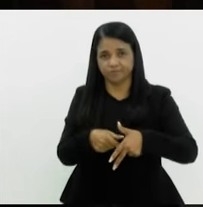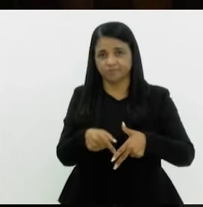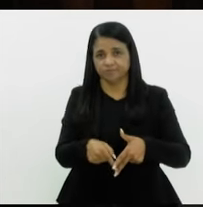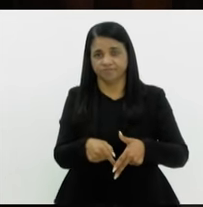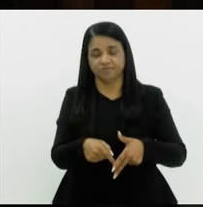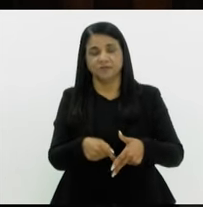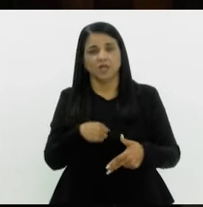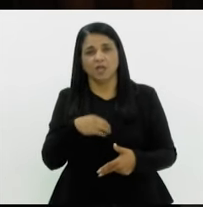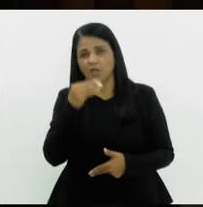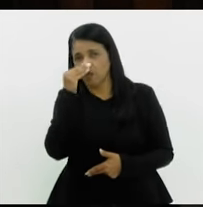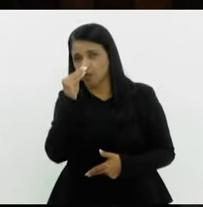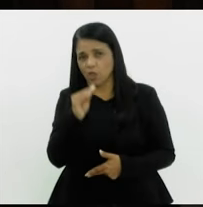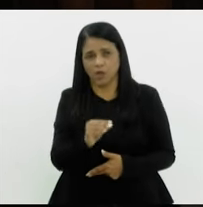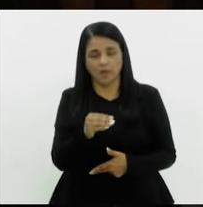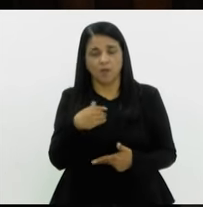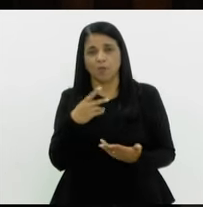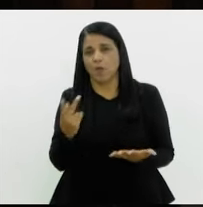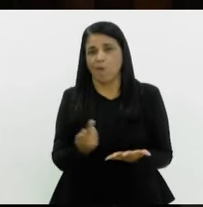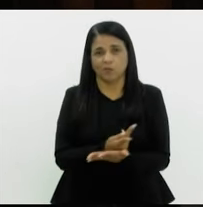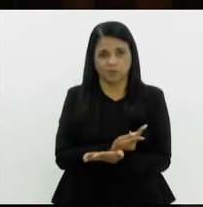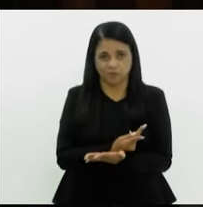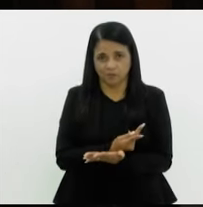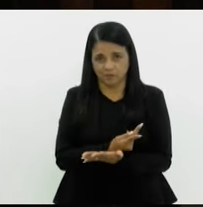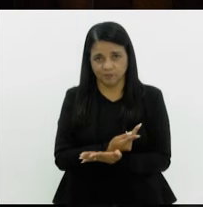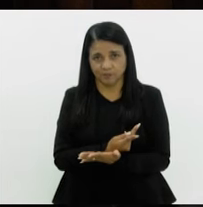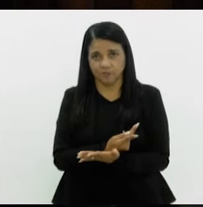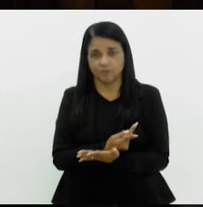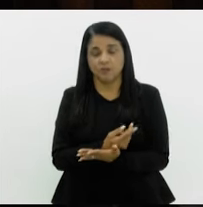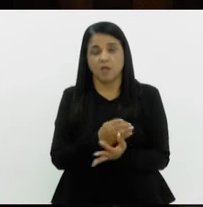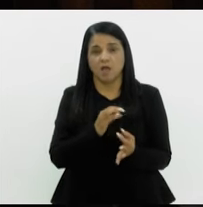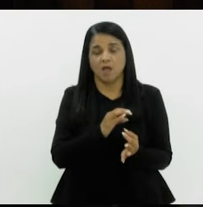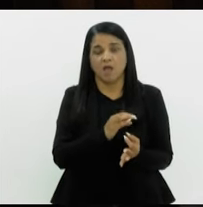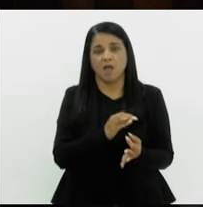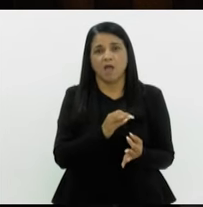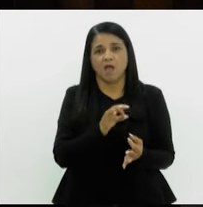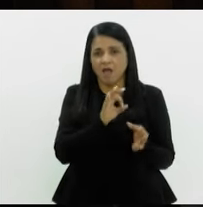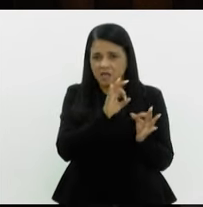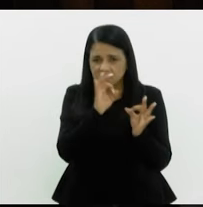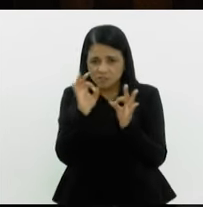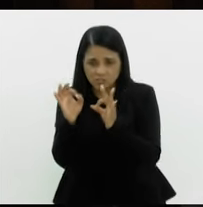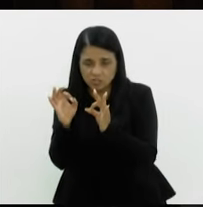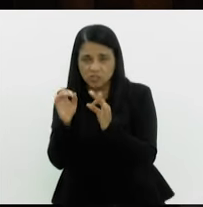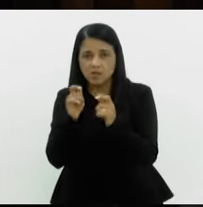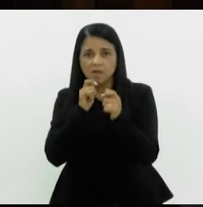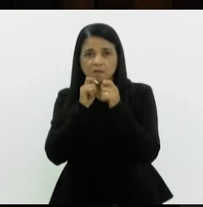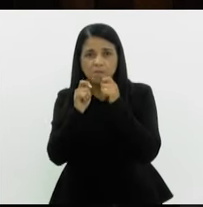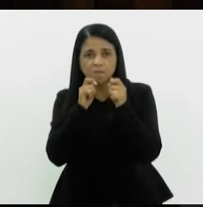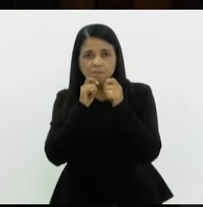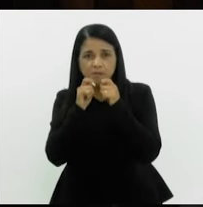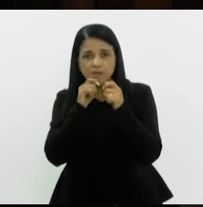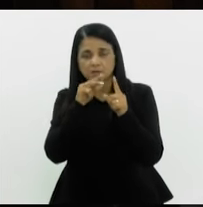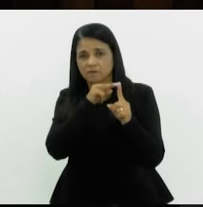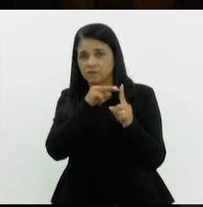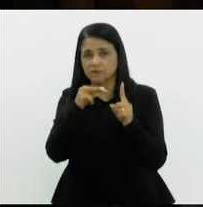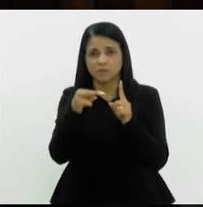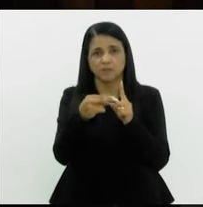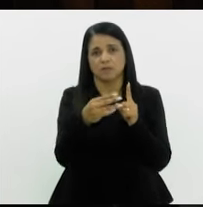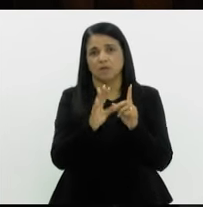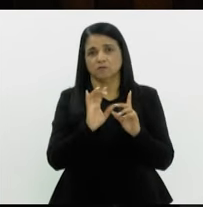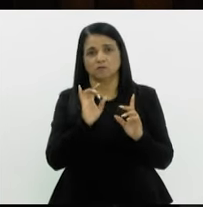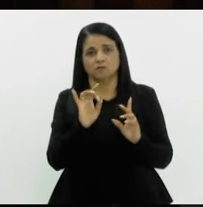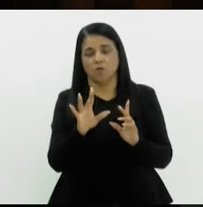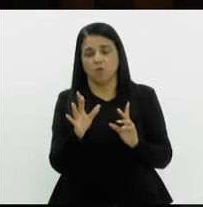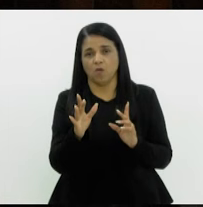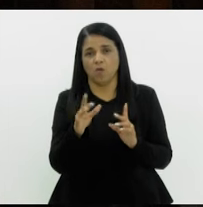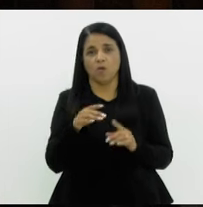para ignorar o que aconteceu e não dá para assistir somente a imprensa dar visibilidade sobre esse caso.